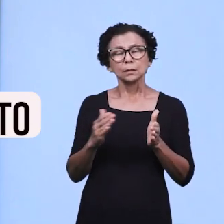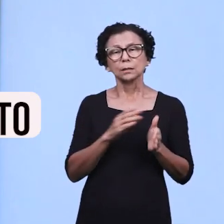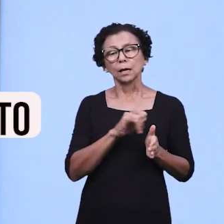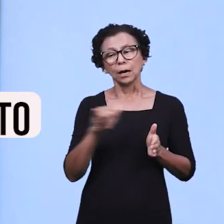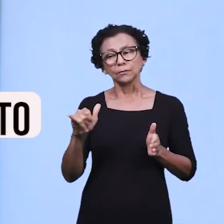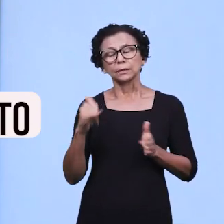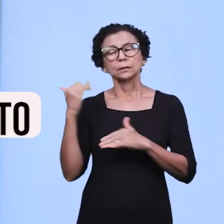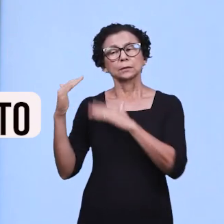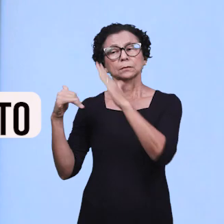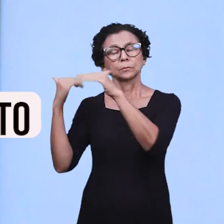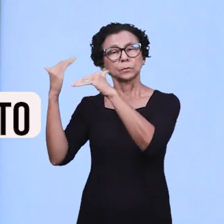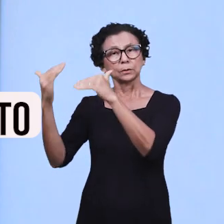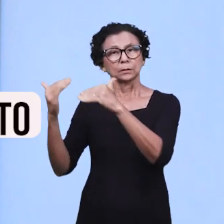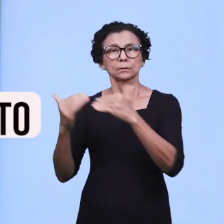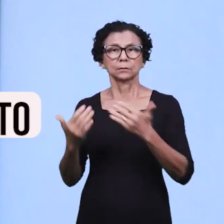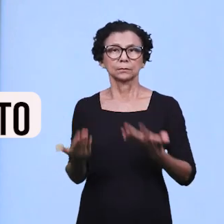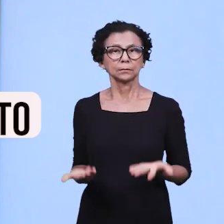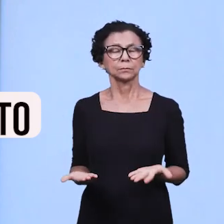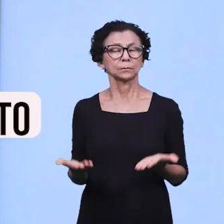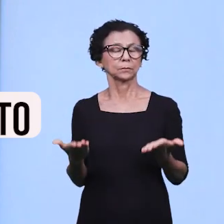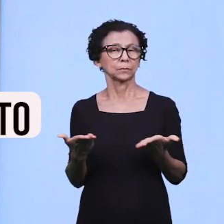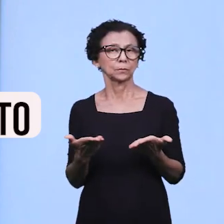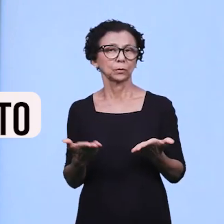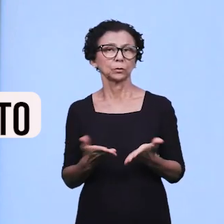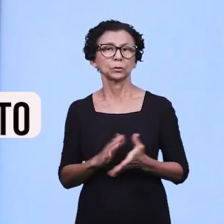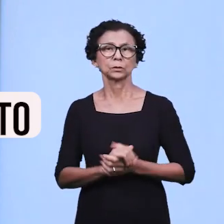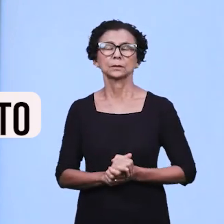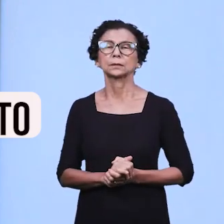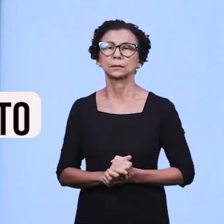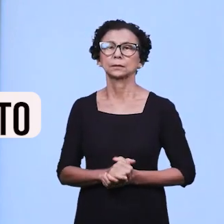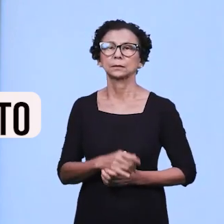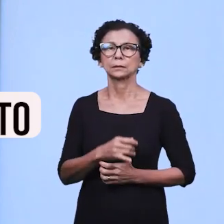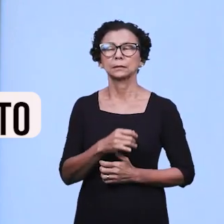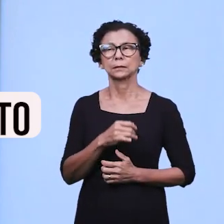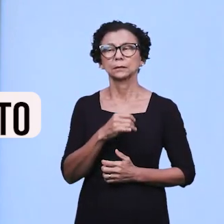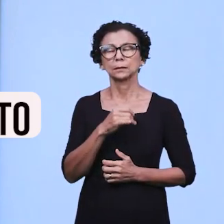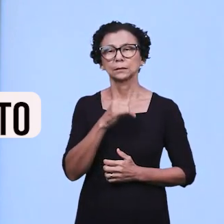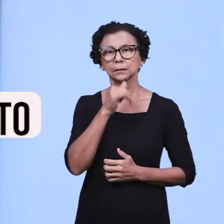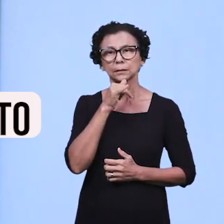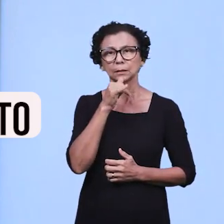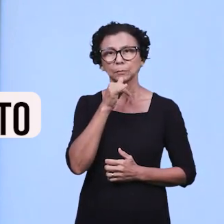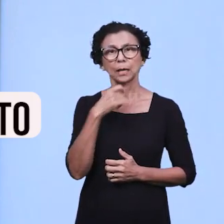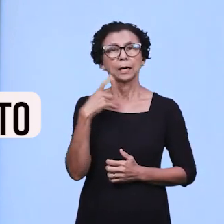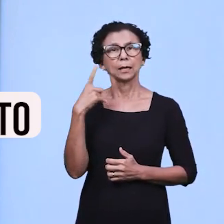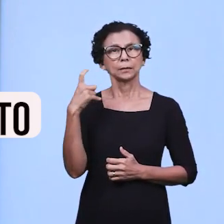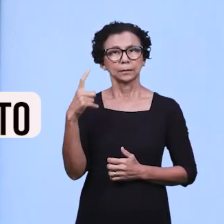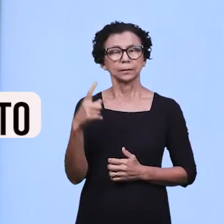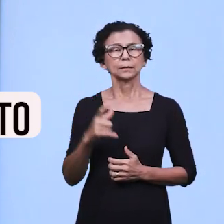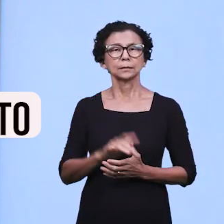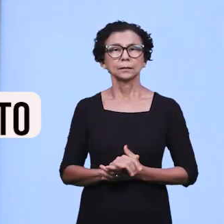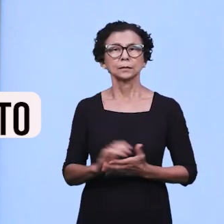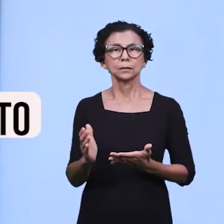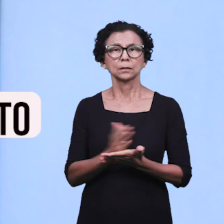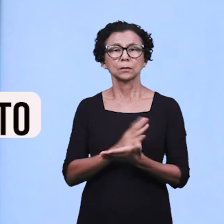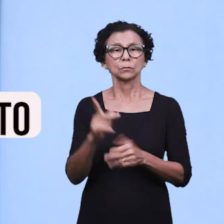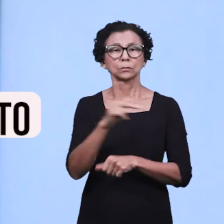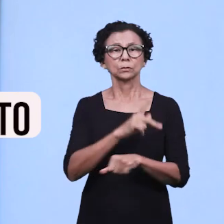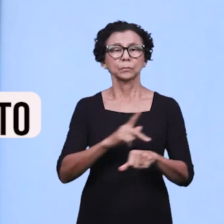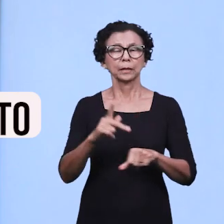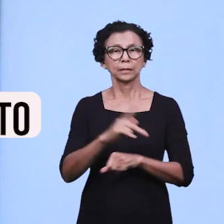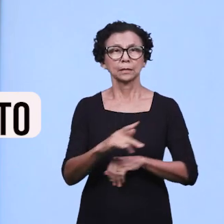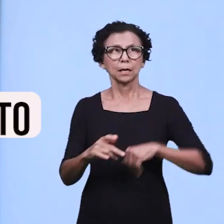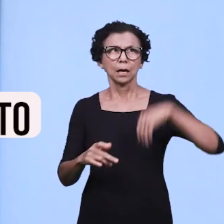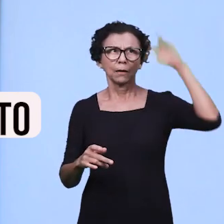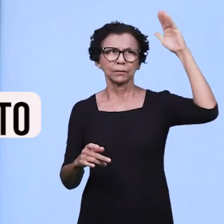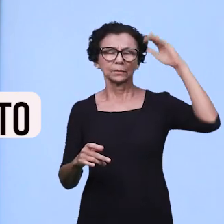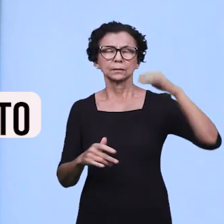assim. Agora, hoje, tem uma coisa interessante acontecendo. Em alguns países isso já está mais avançado, mas nós